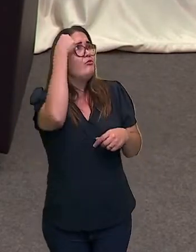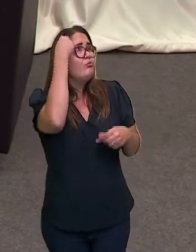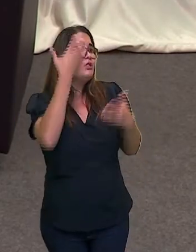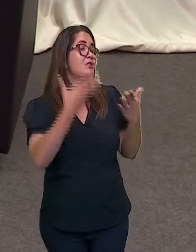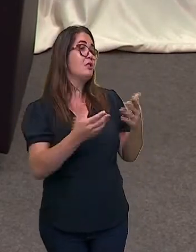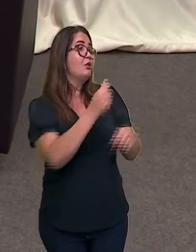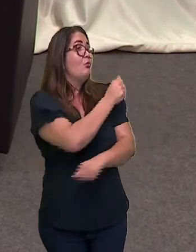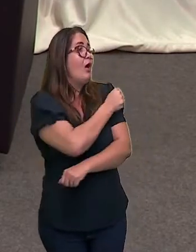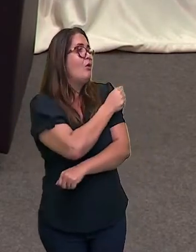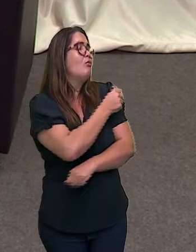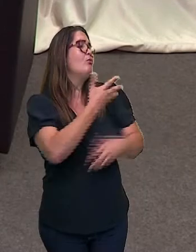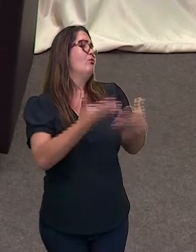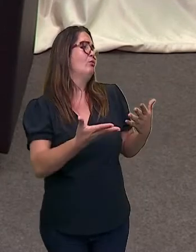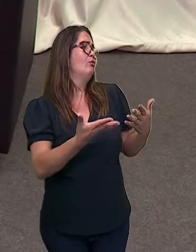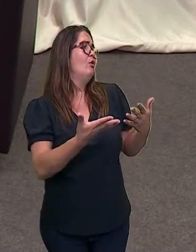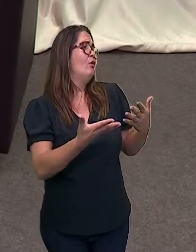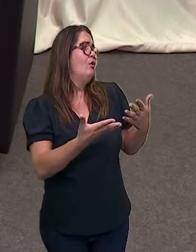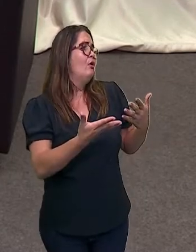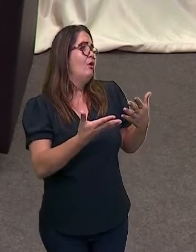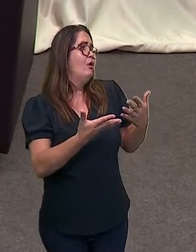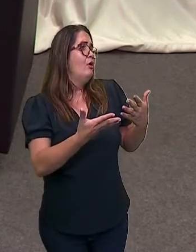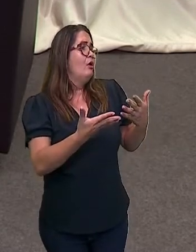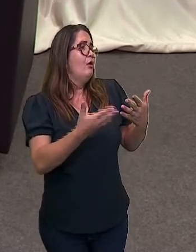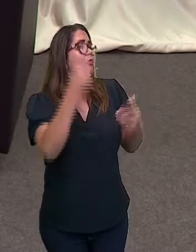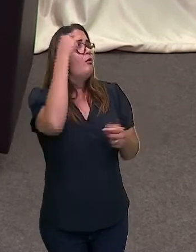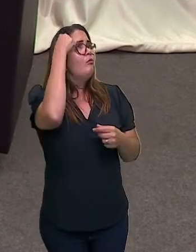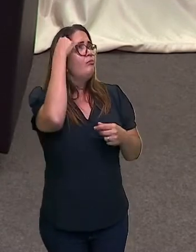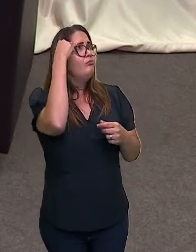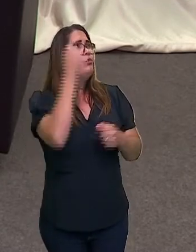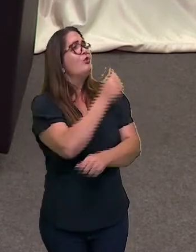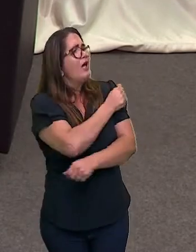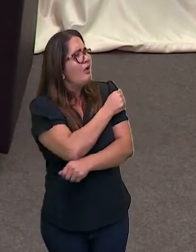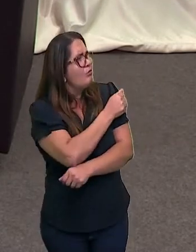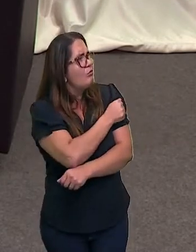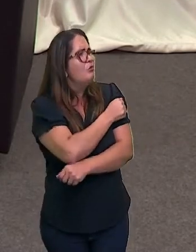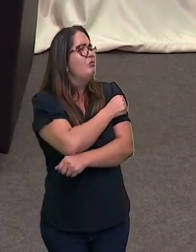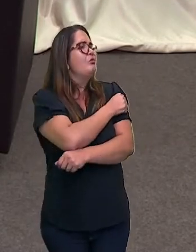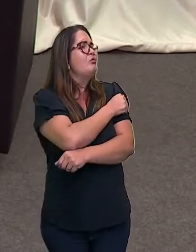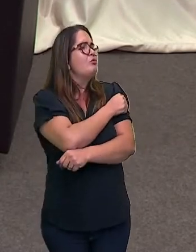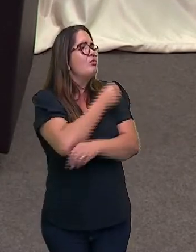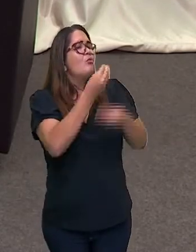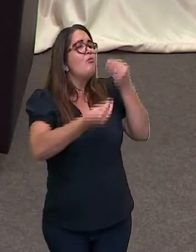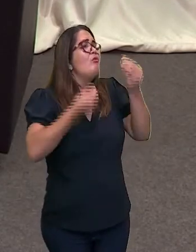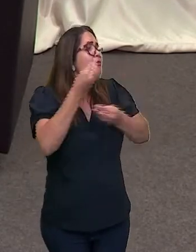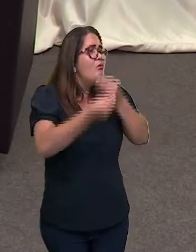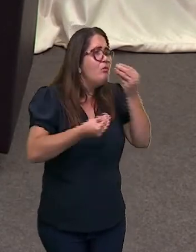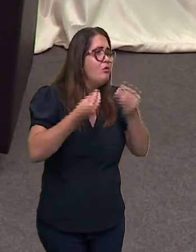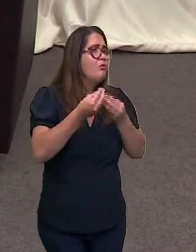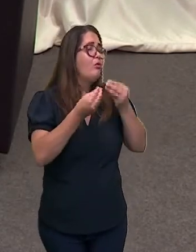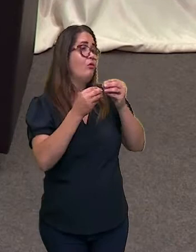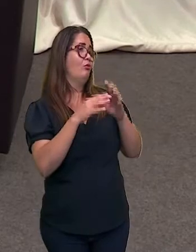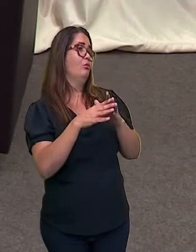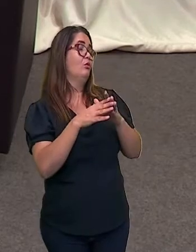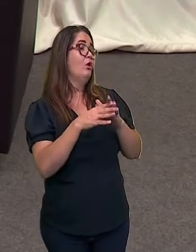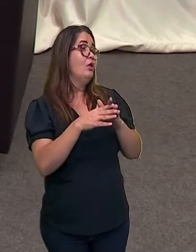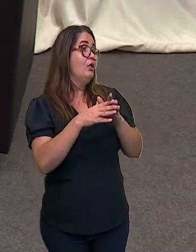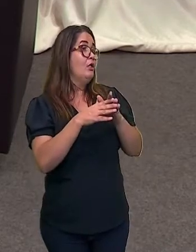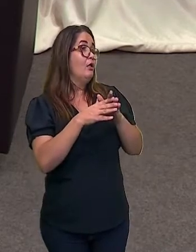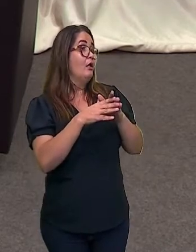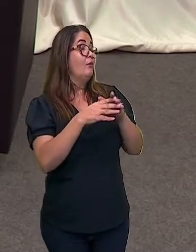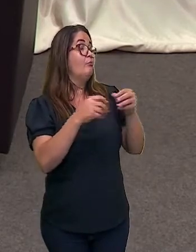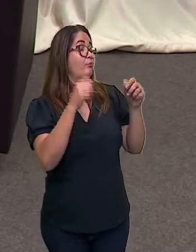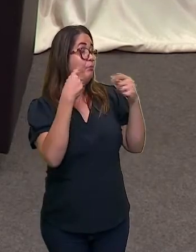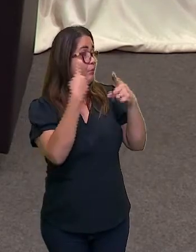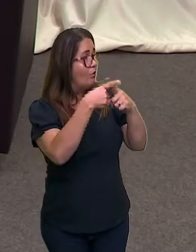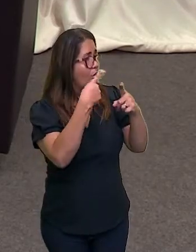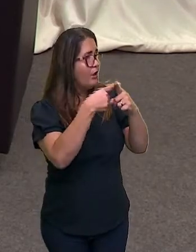situação? Qual que foi o pensamento dos seus alunos? Porque apesar de não ter aquele contato pessoal, acredito que